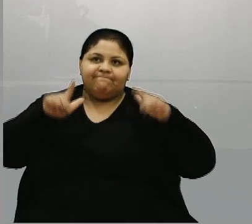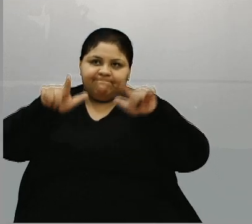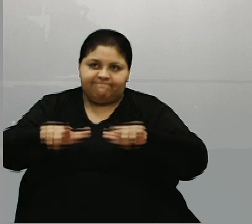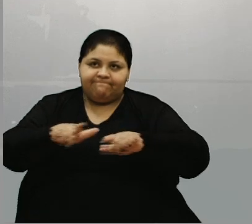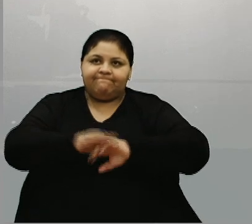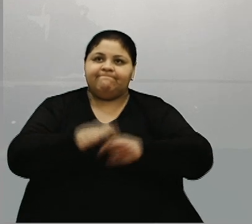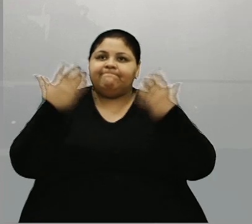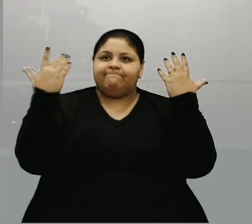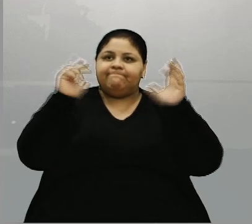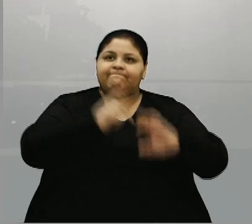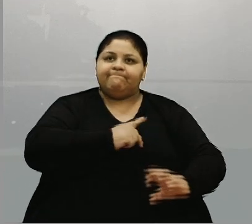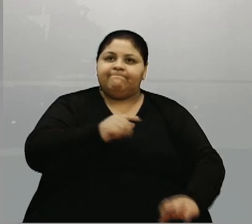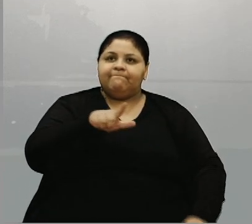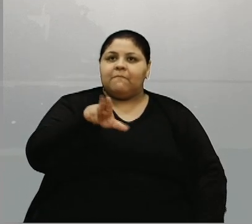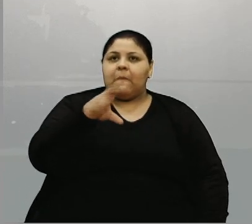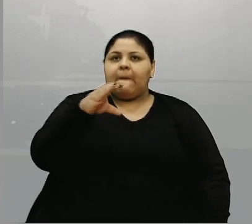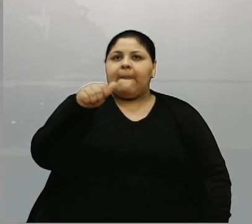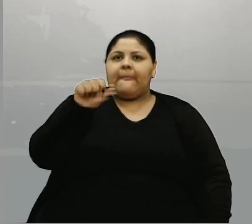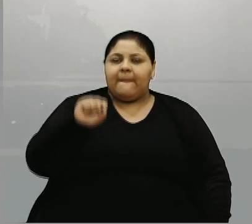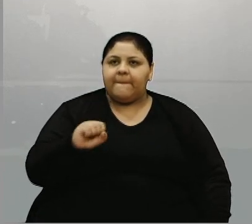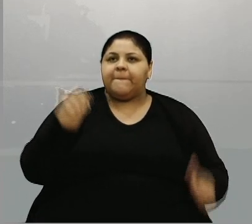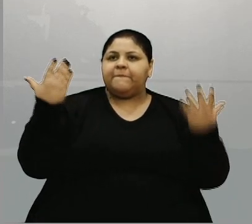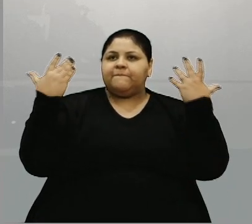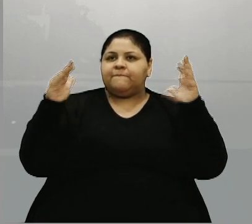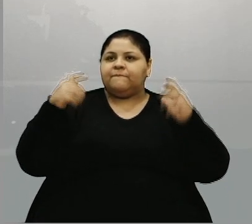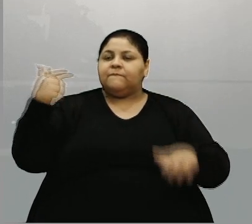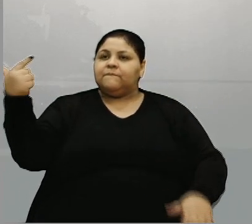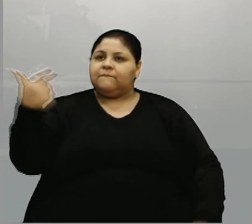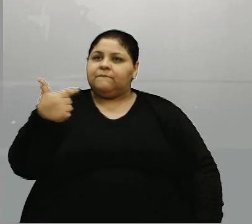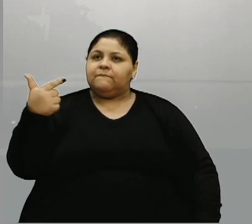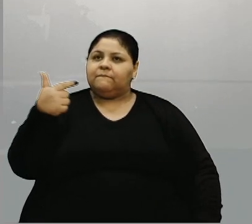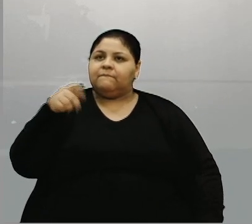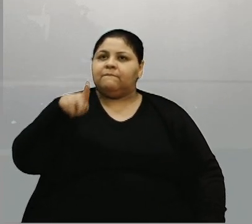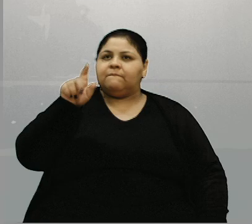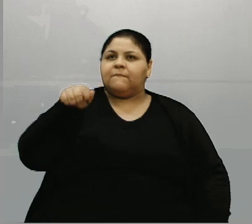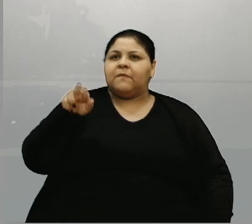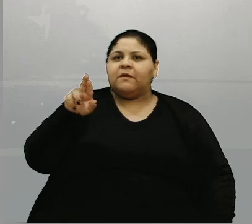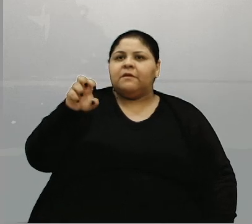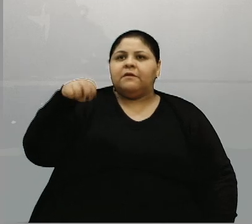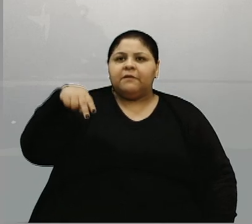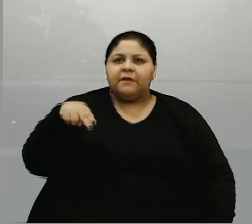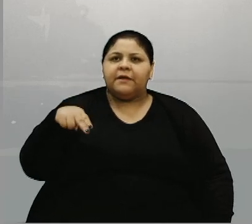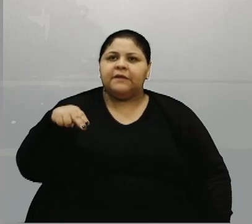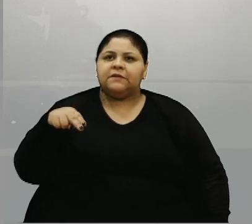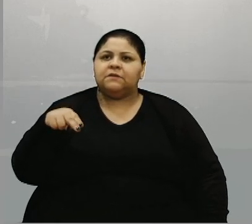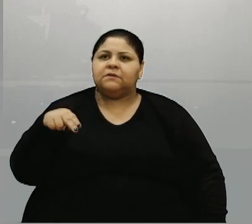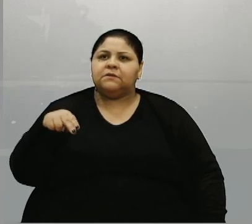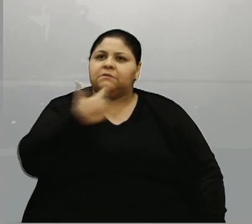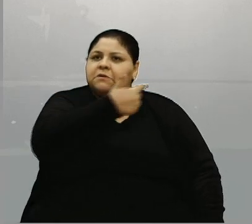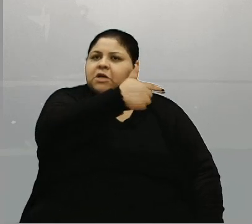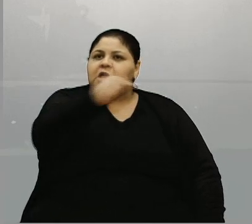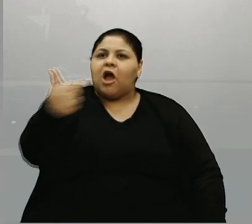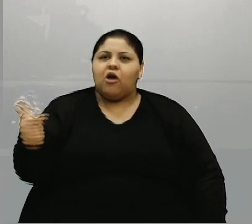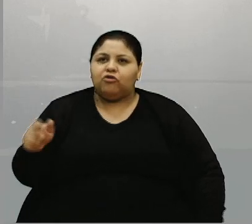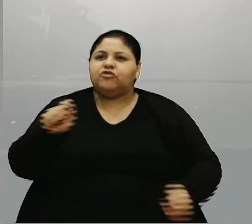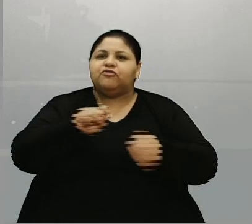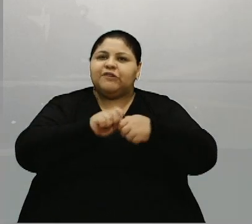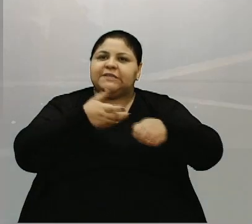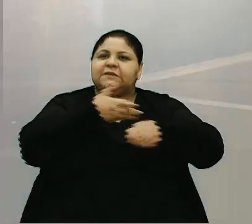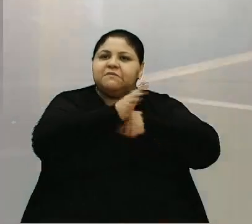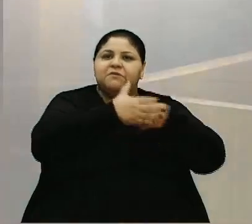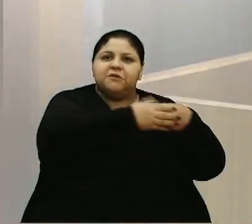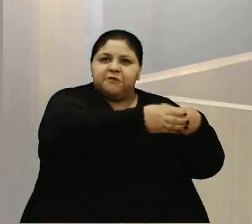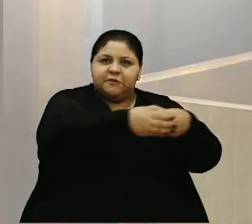Parabéns, presidente Lucas Lima, parabéns à vice Karen Bolson e aos demais que fazem parte aí da